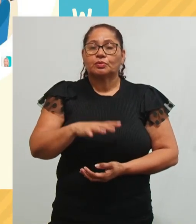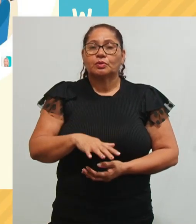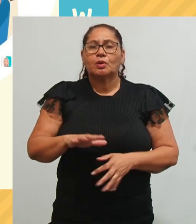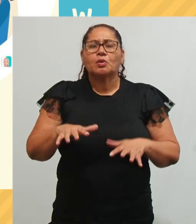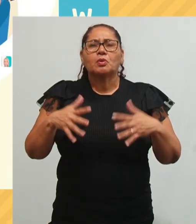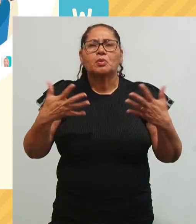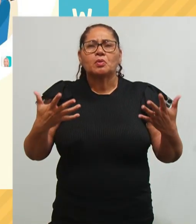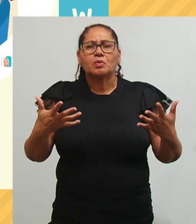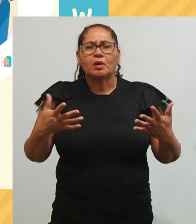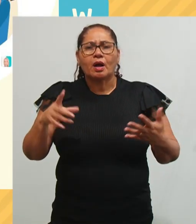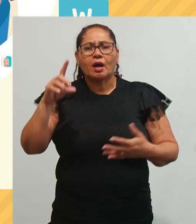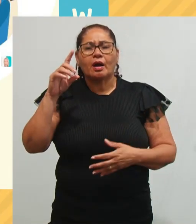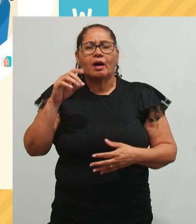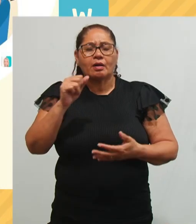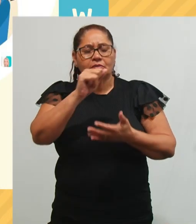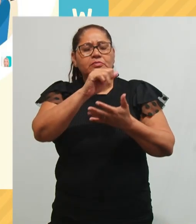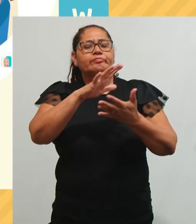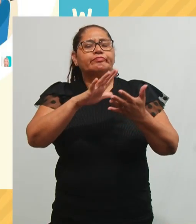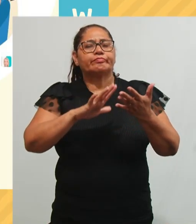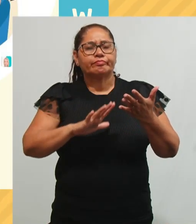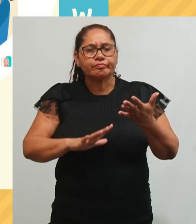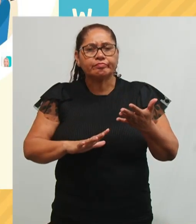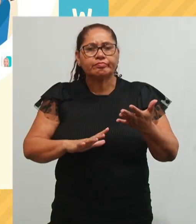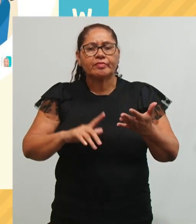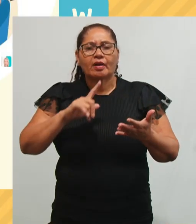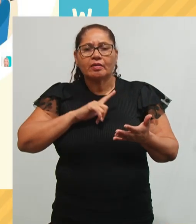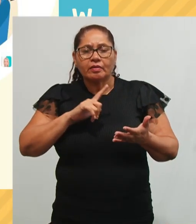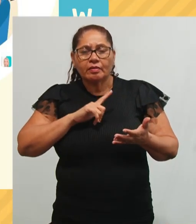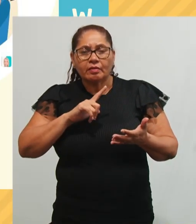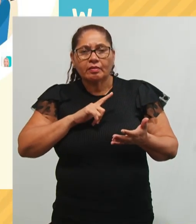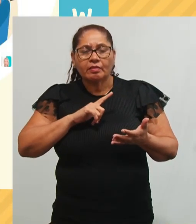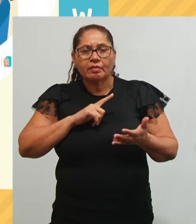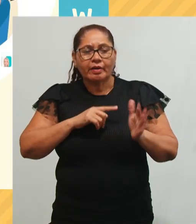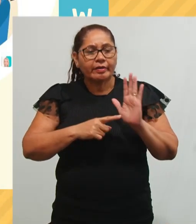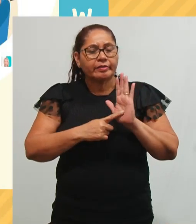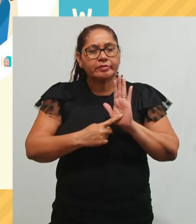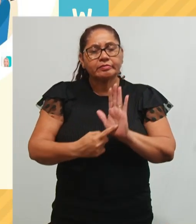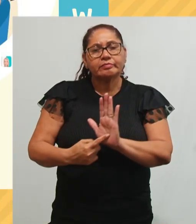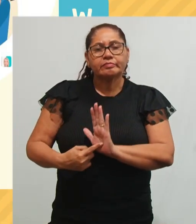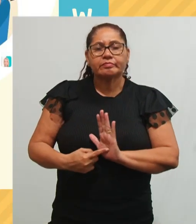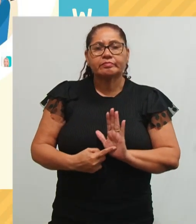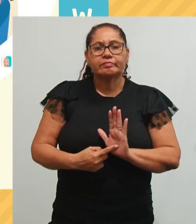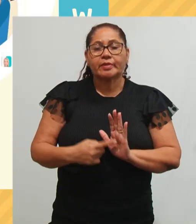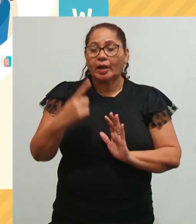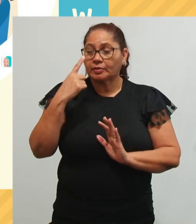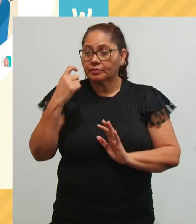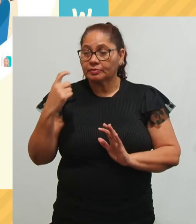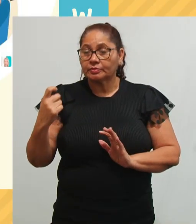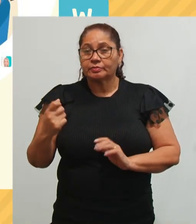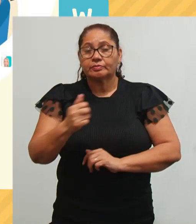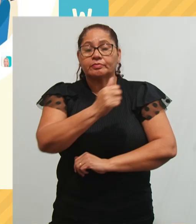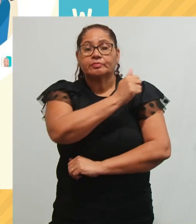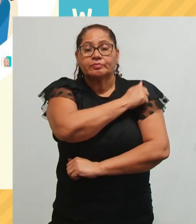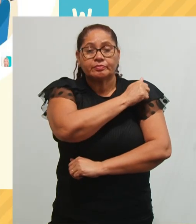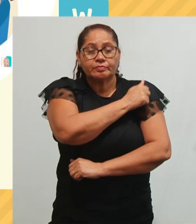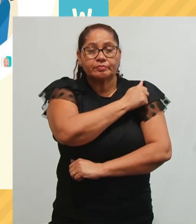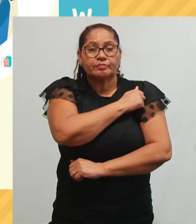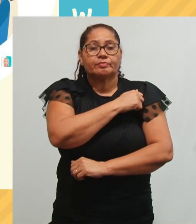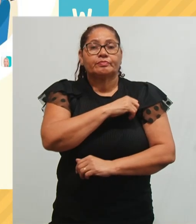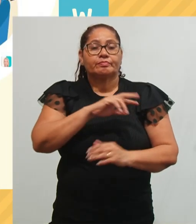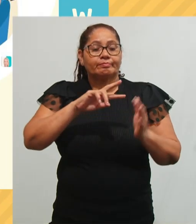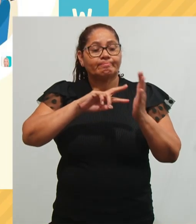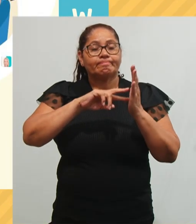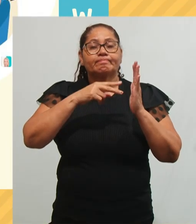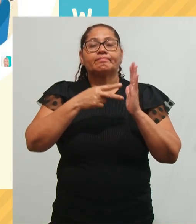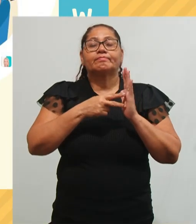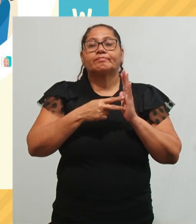quanto mais de atividades você tiver disponível, mais interessante será para o aluno, mais significativo